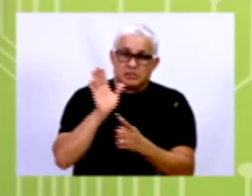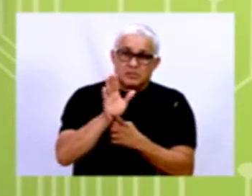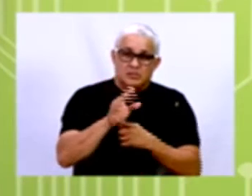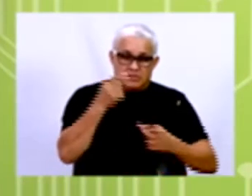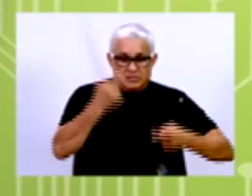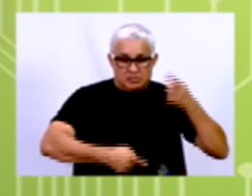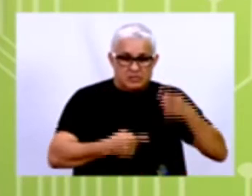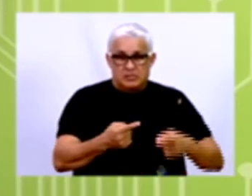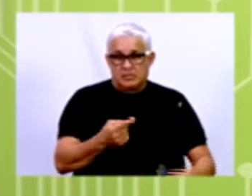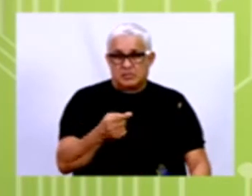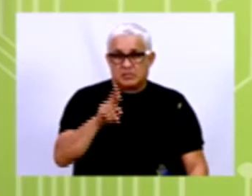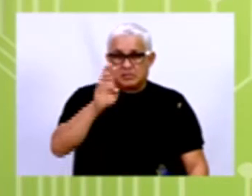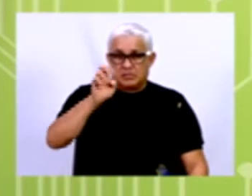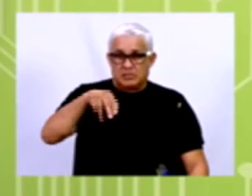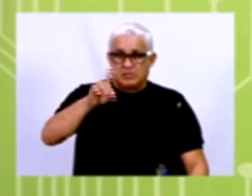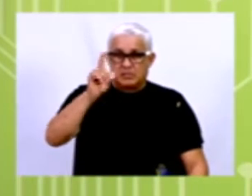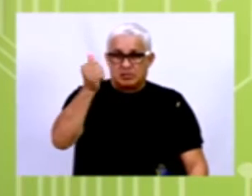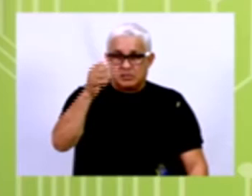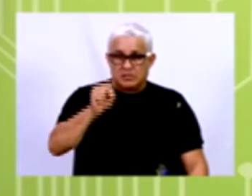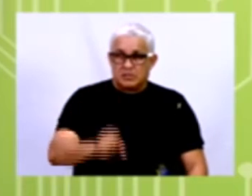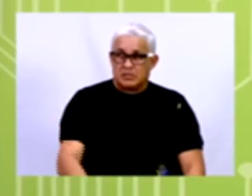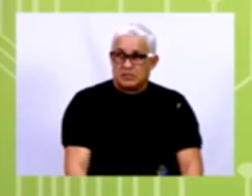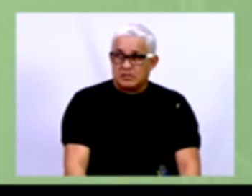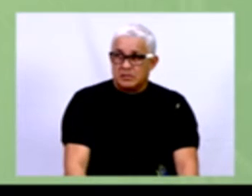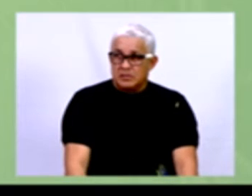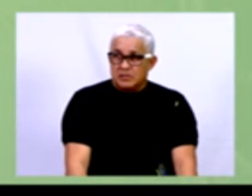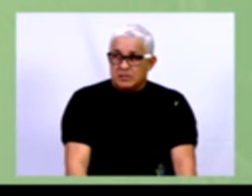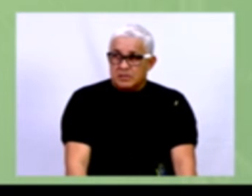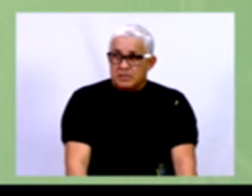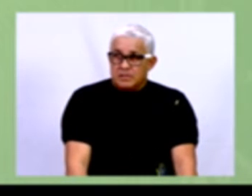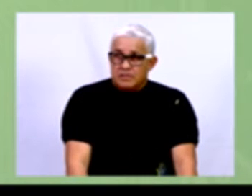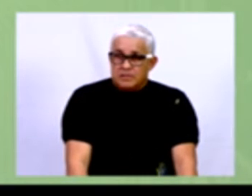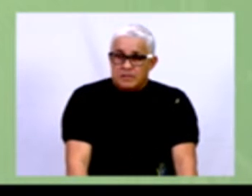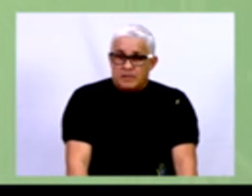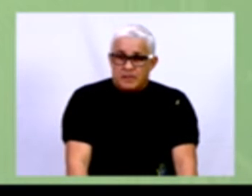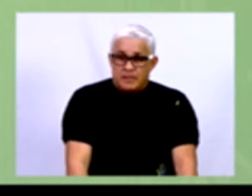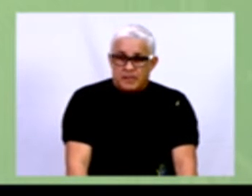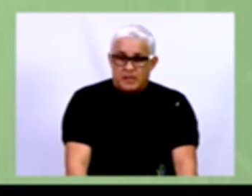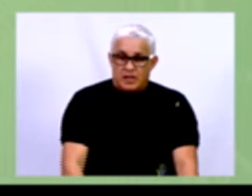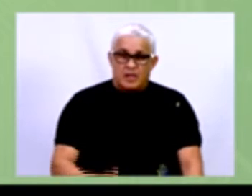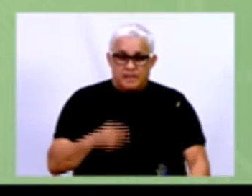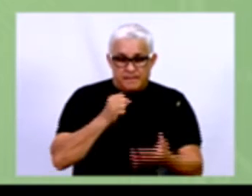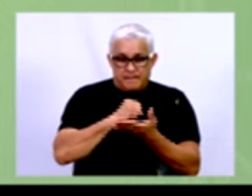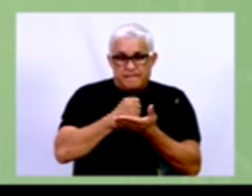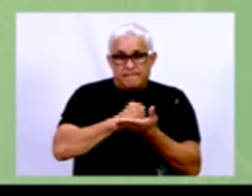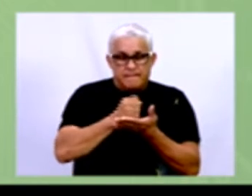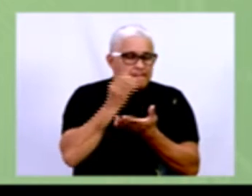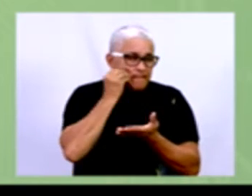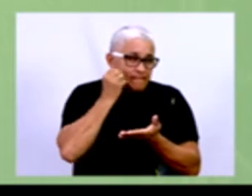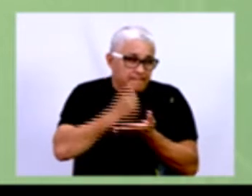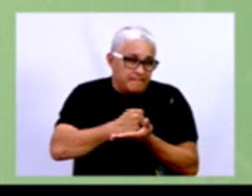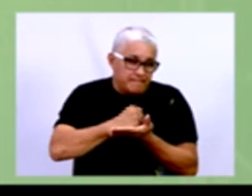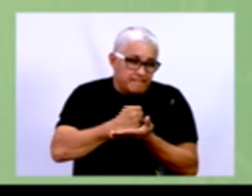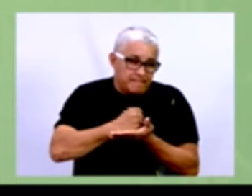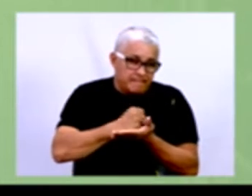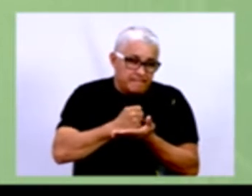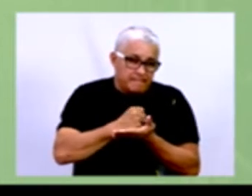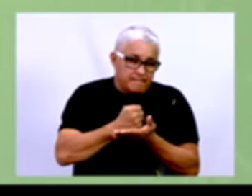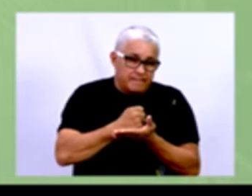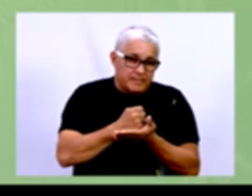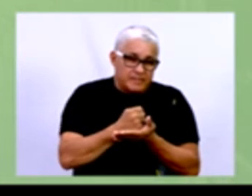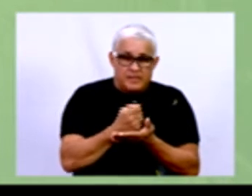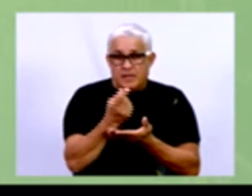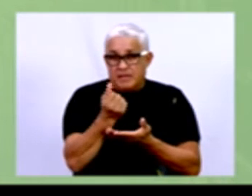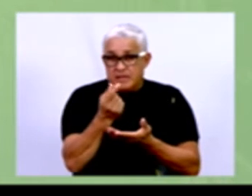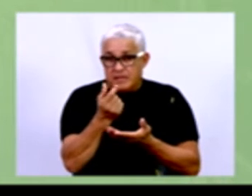de rendas, que é basicamente uma espécie de controle, ou tentativa de controle, das